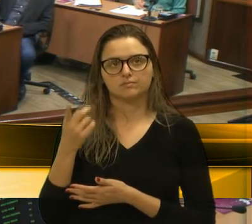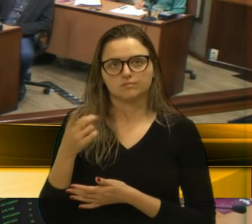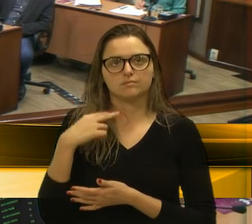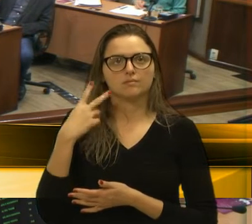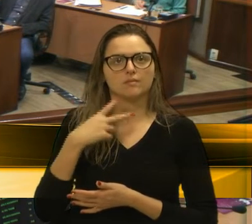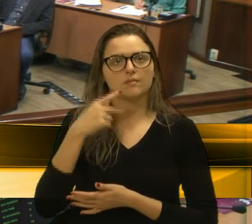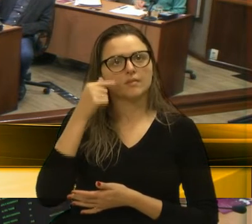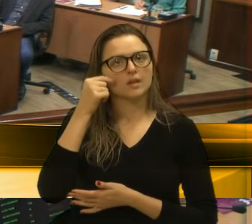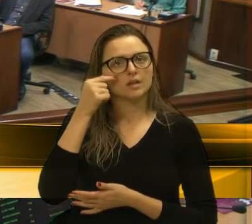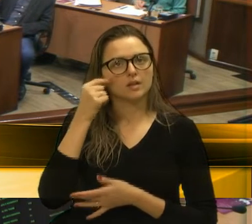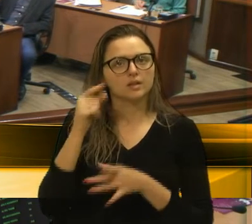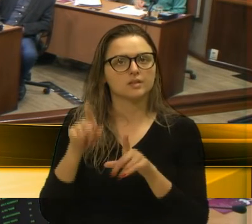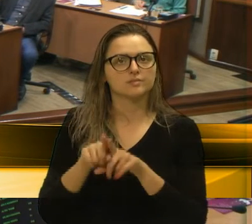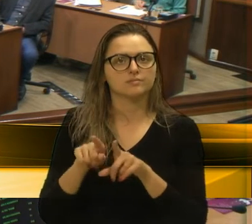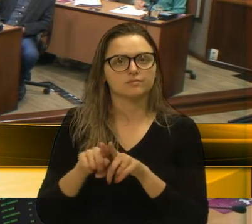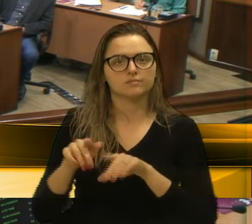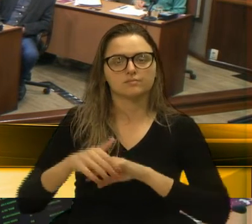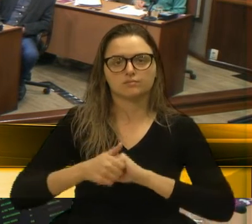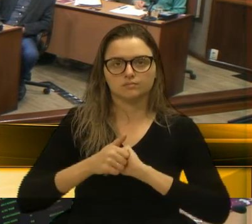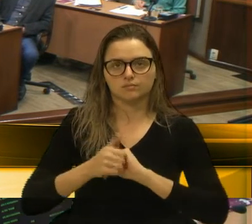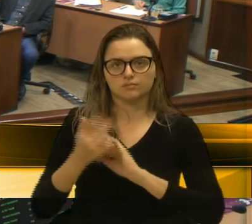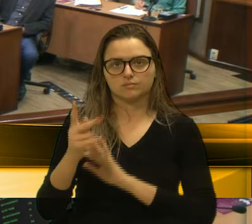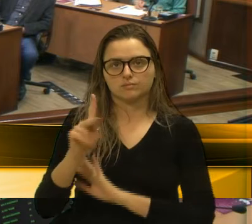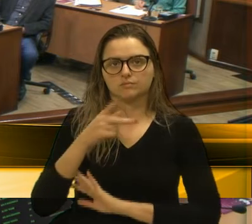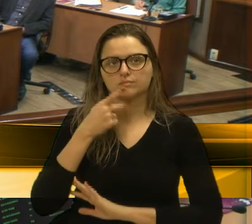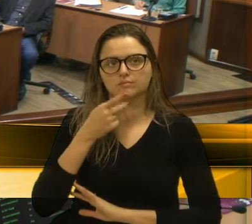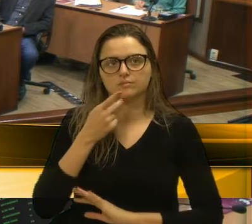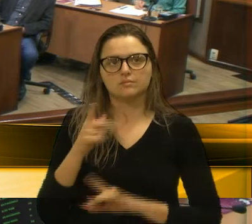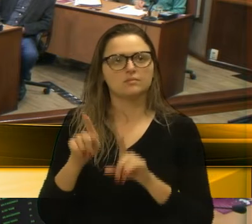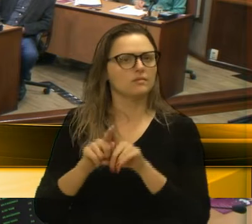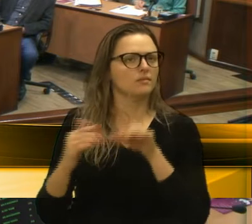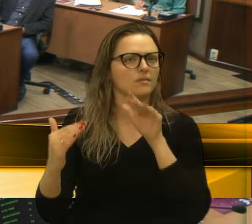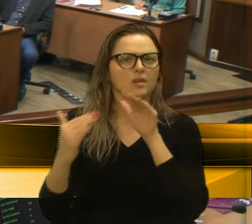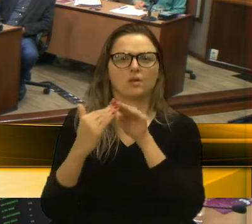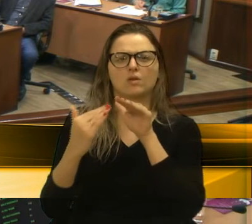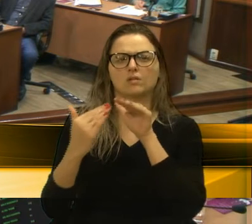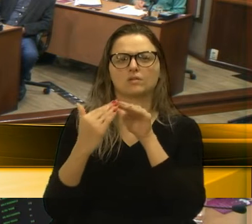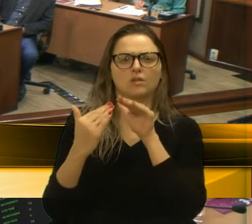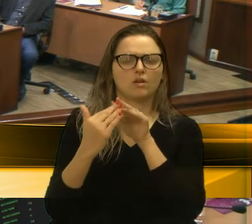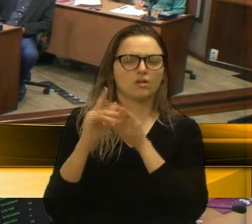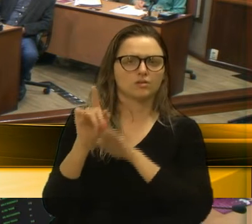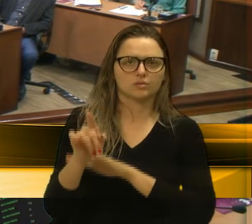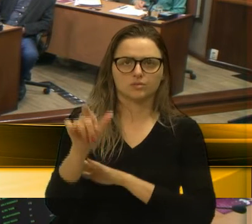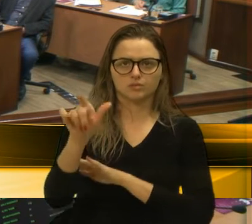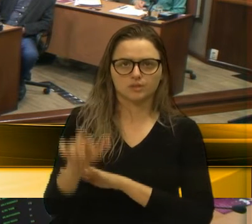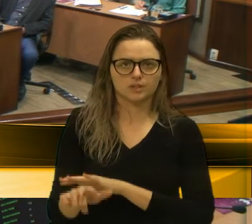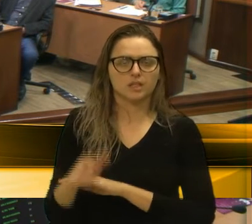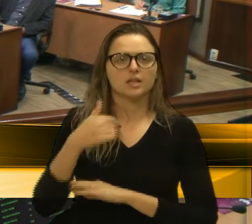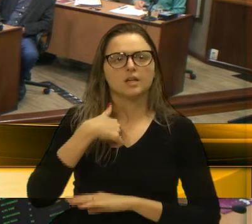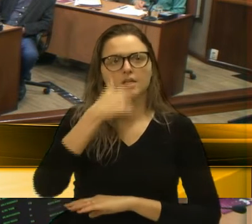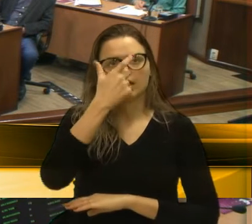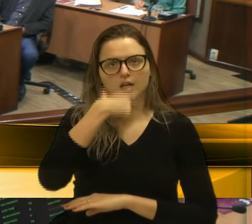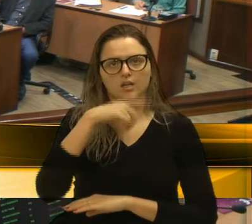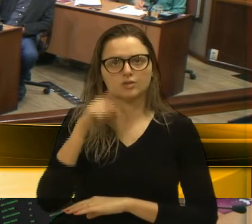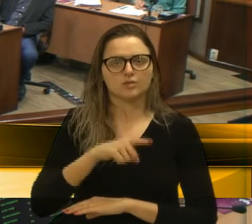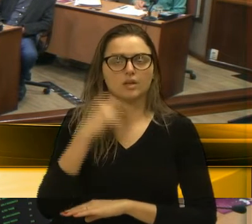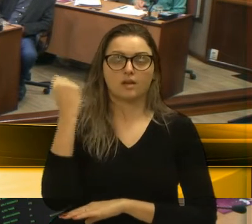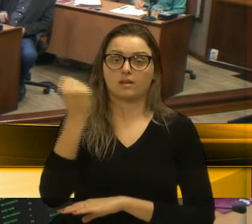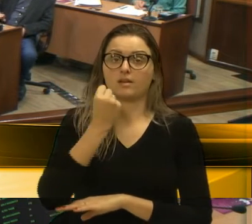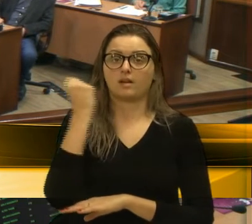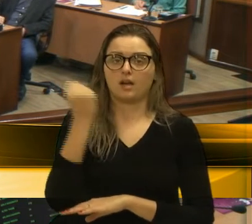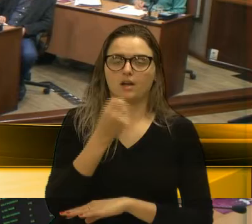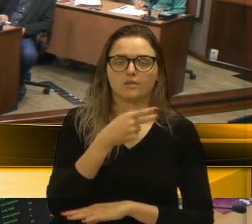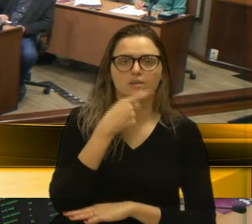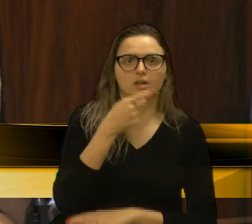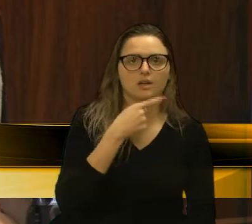Eloy, também lhe cumprimentar pela fala, né, e concordo extremamente com o senhor. Acho que é muito grave essas afirmações, né,